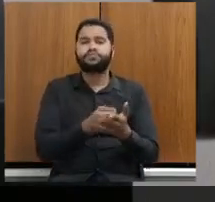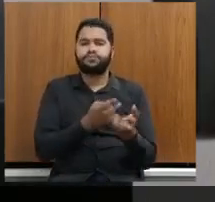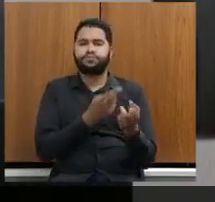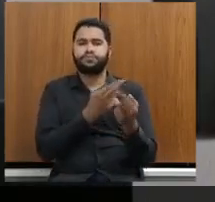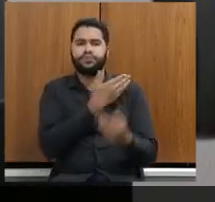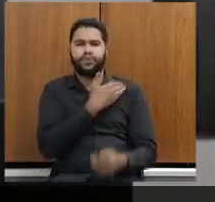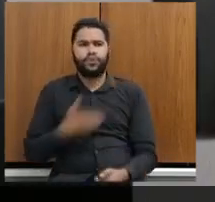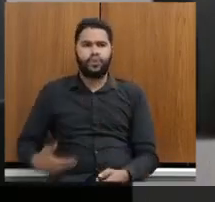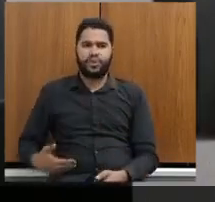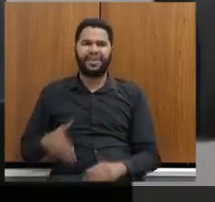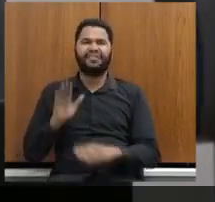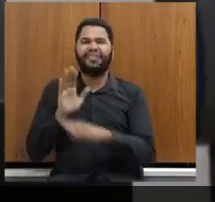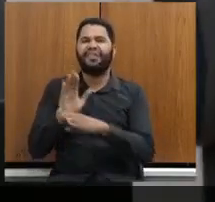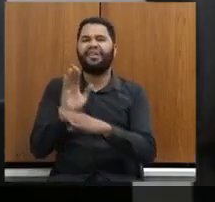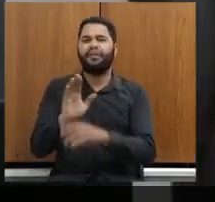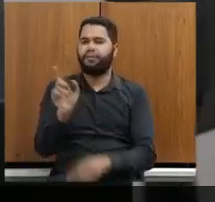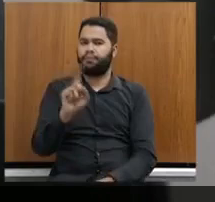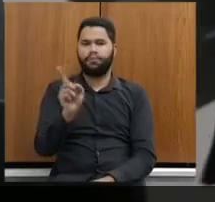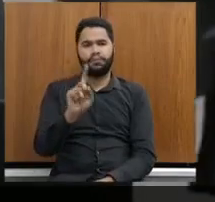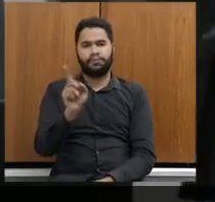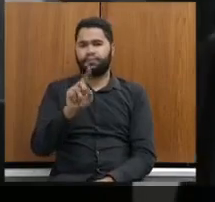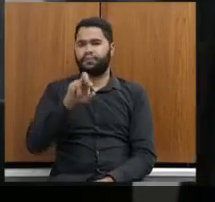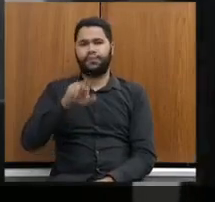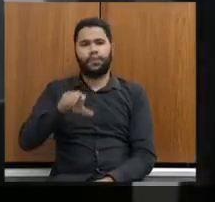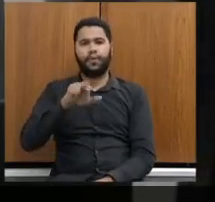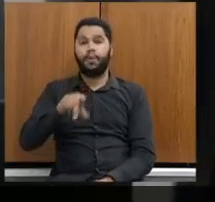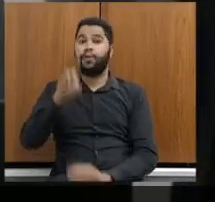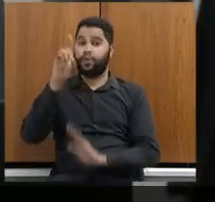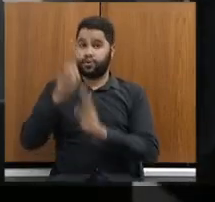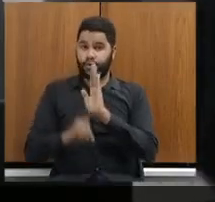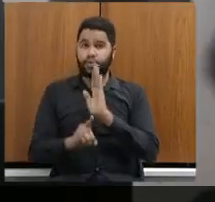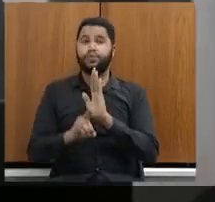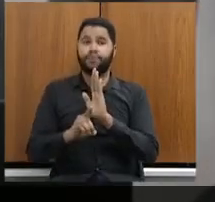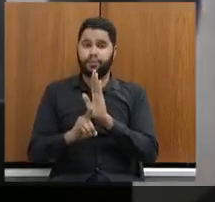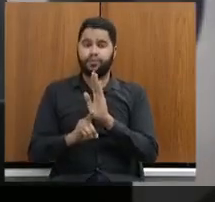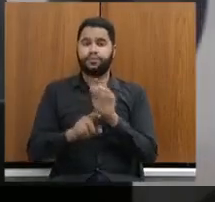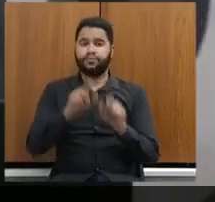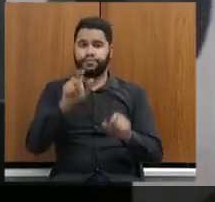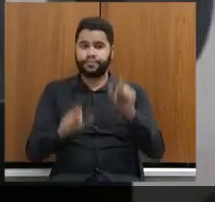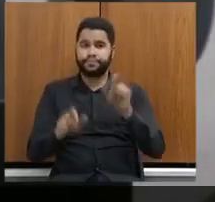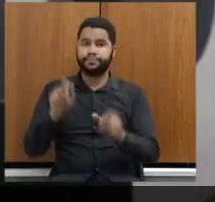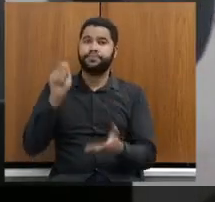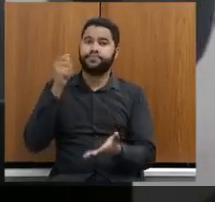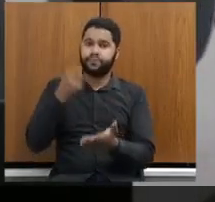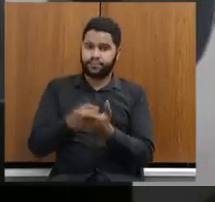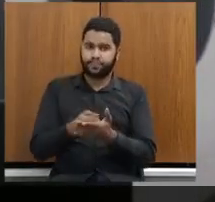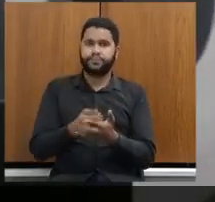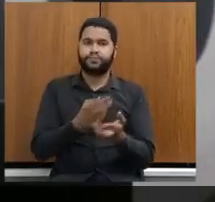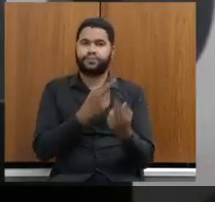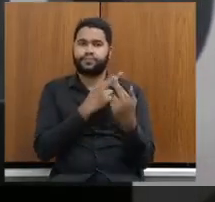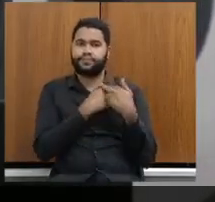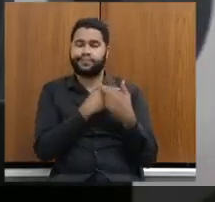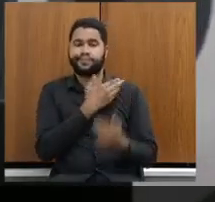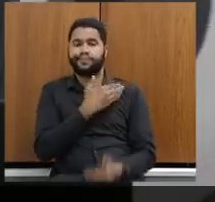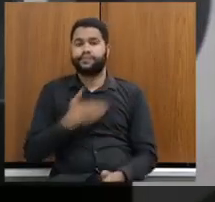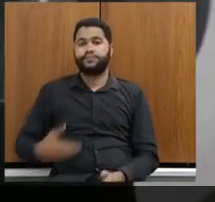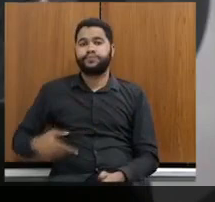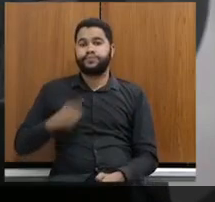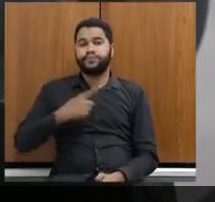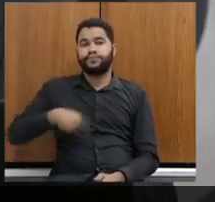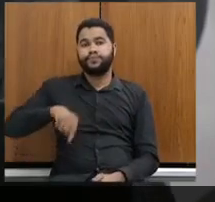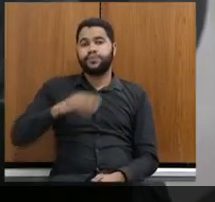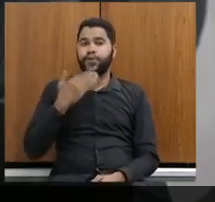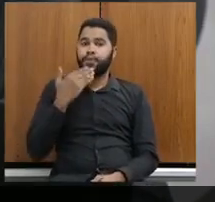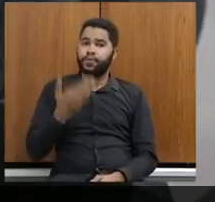não é favor não é favor é direito do servidor e é uma obrigação do Estado o que nós pedimos